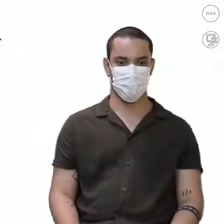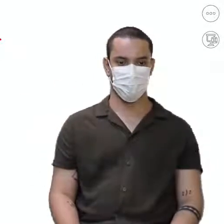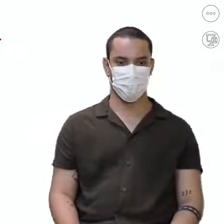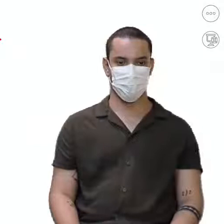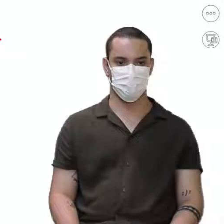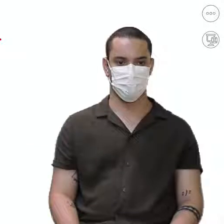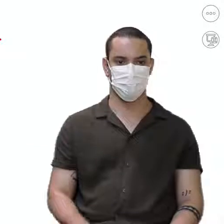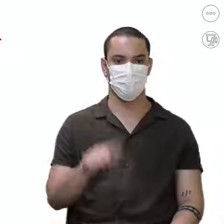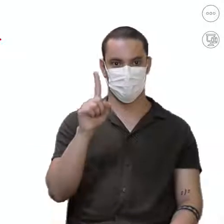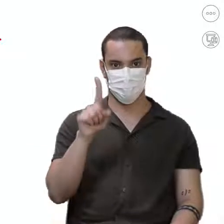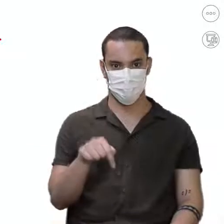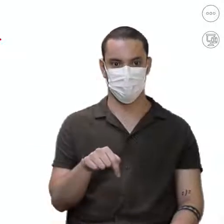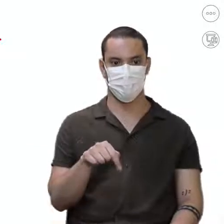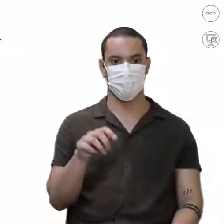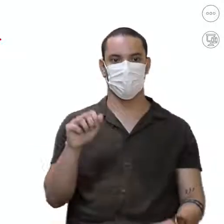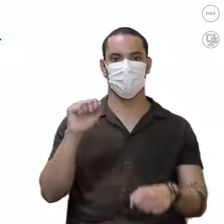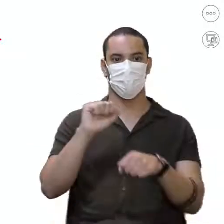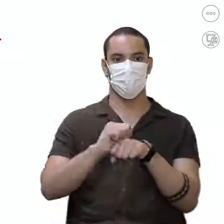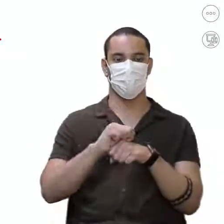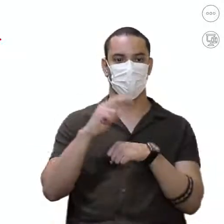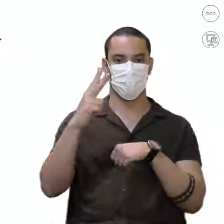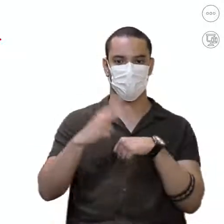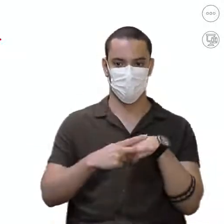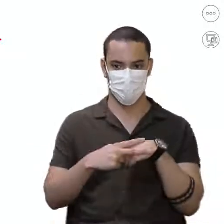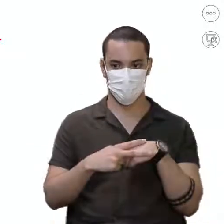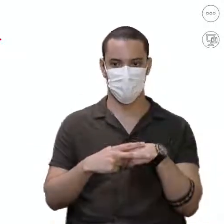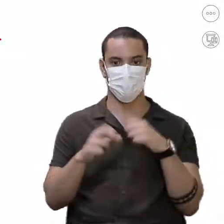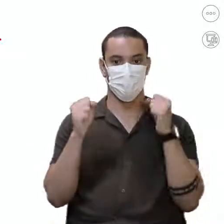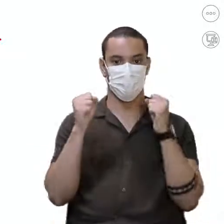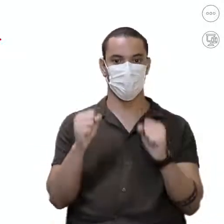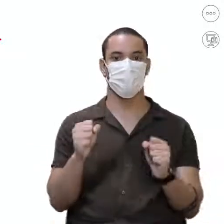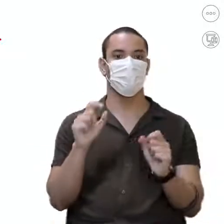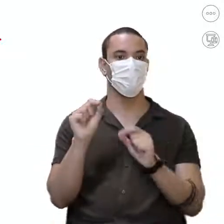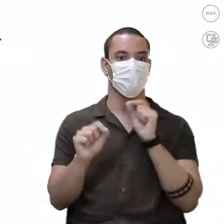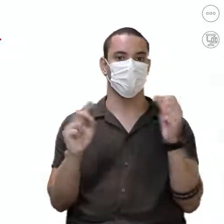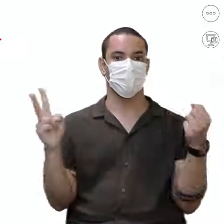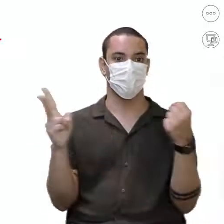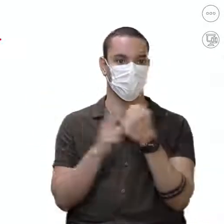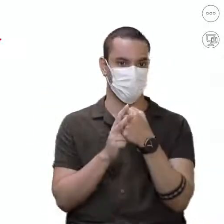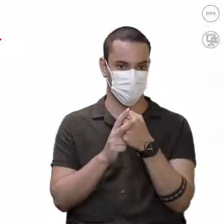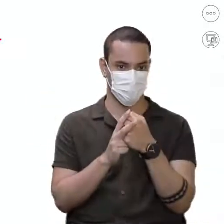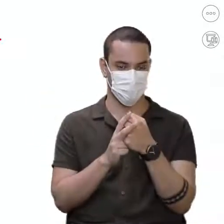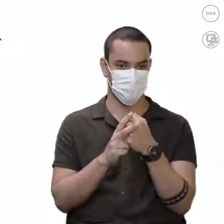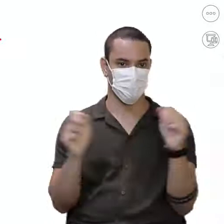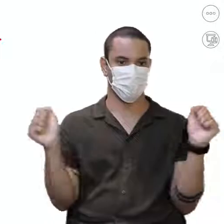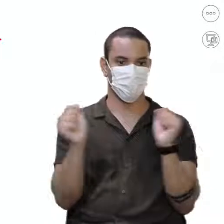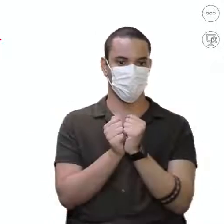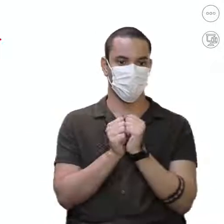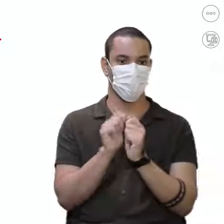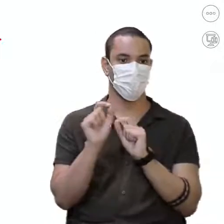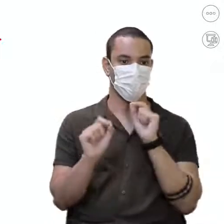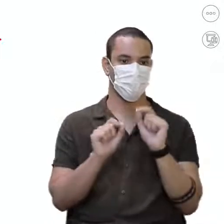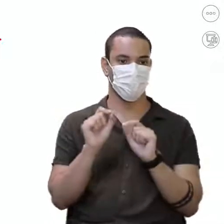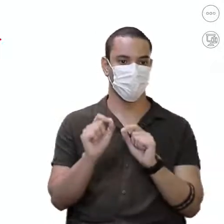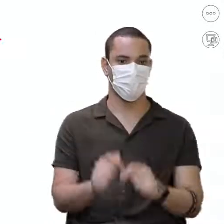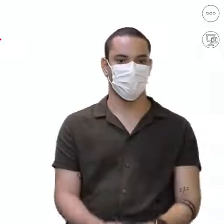um advérbio, pode. Pode o quê? O verbo. Proceder ou